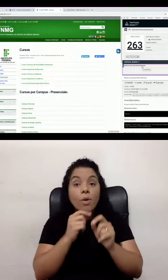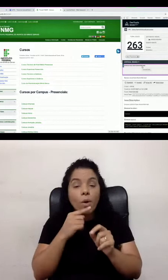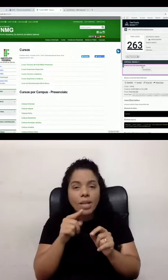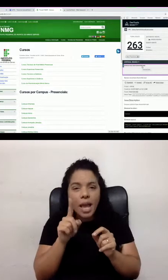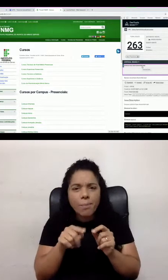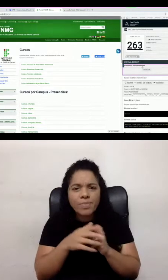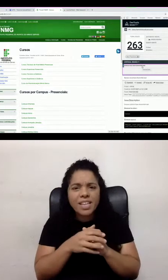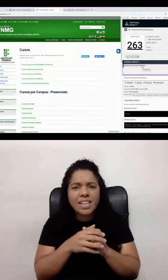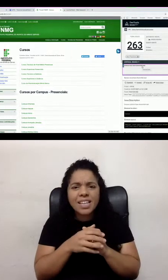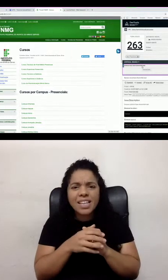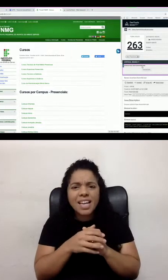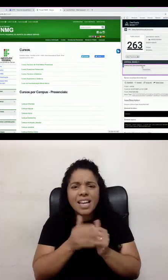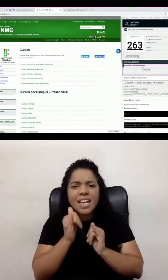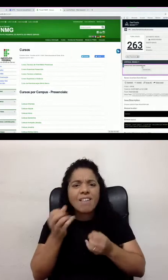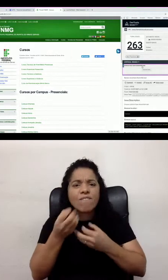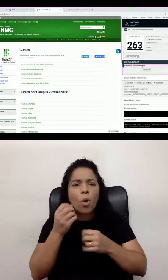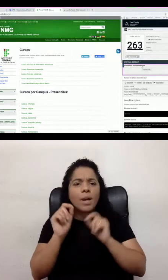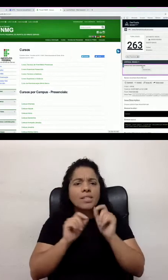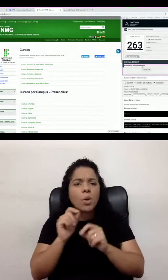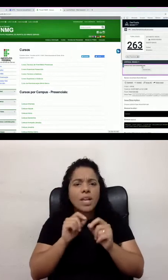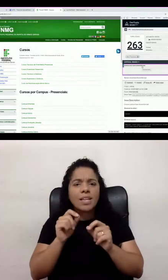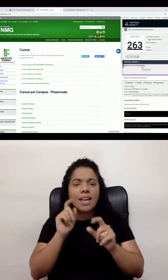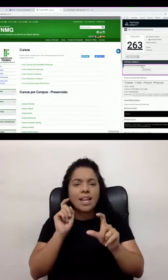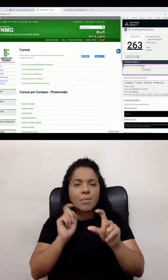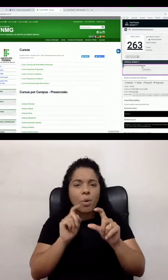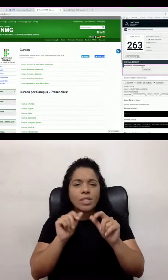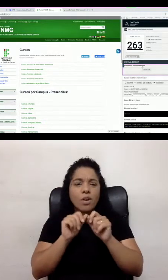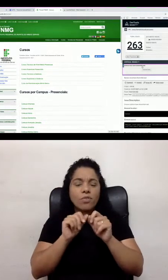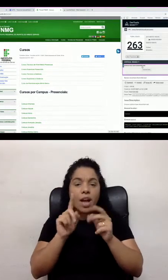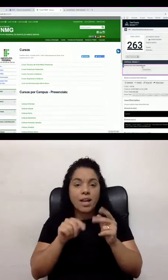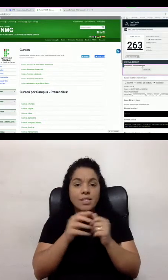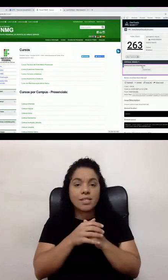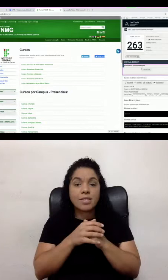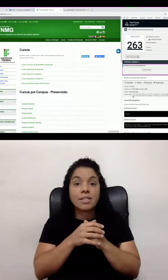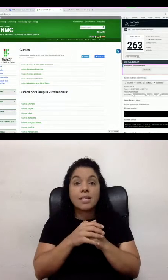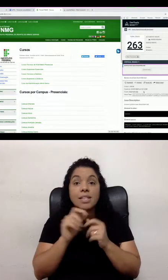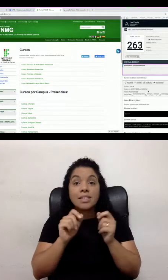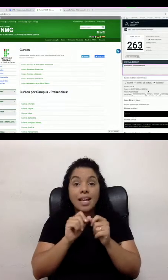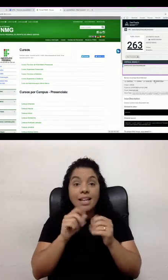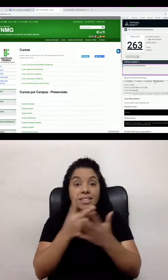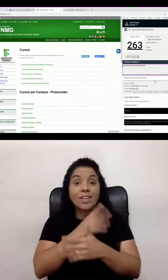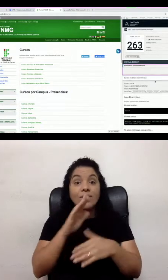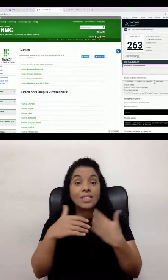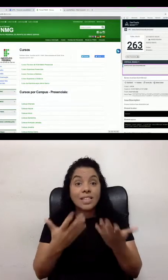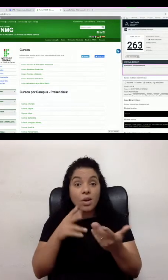ele não está dando a informação do que aquele botão faz, da ação daquele botão, tá? Então, se eu vier